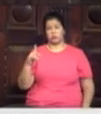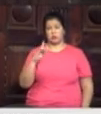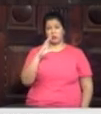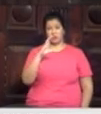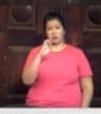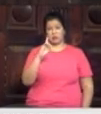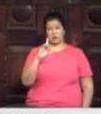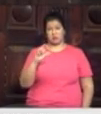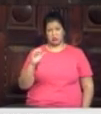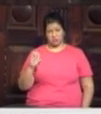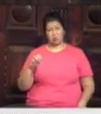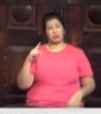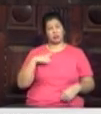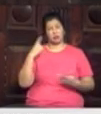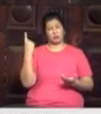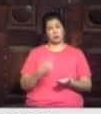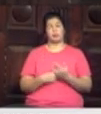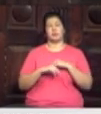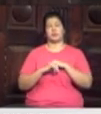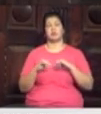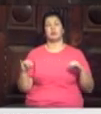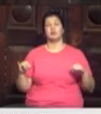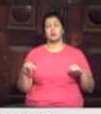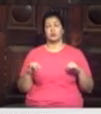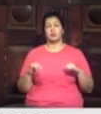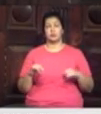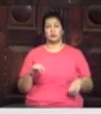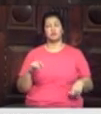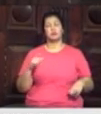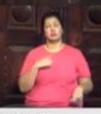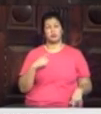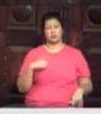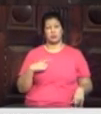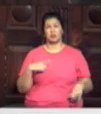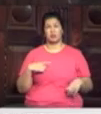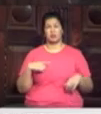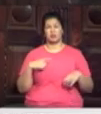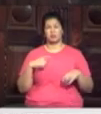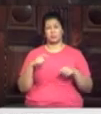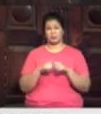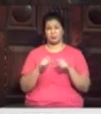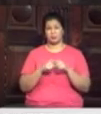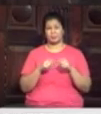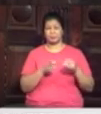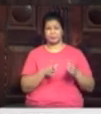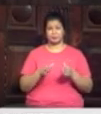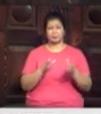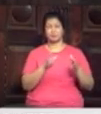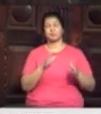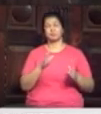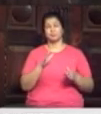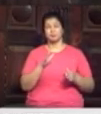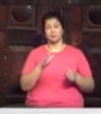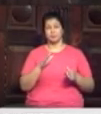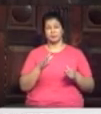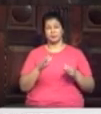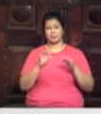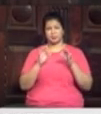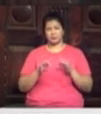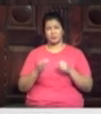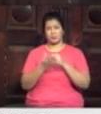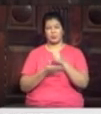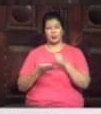tem esse compromisso social. Não tem realizado o saneamento básico de modo